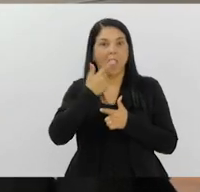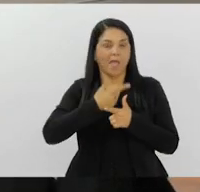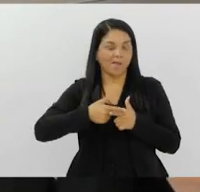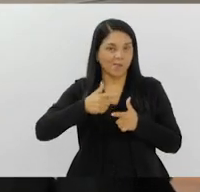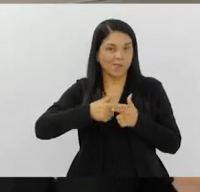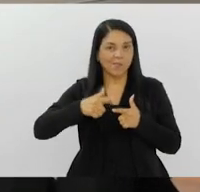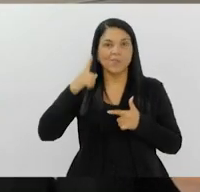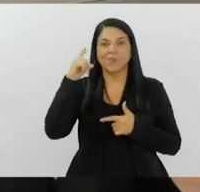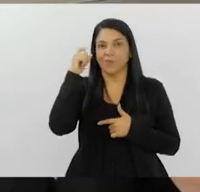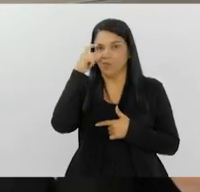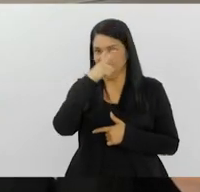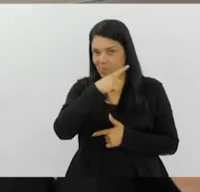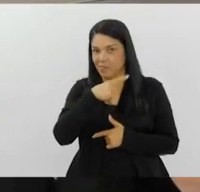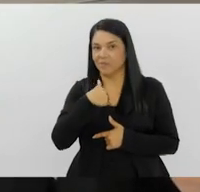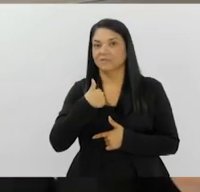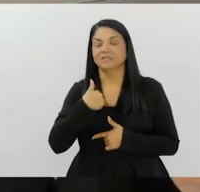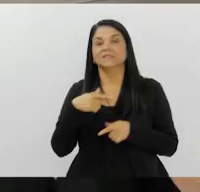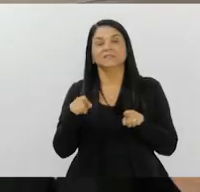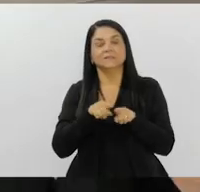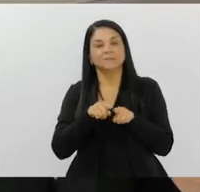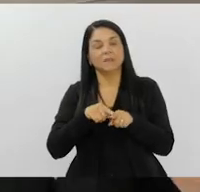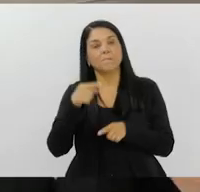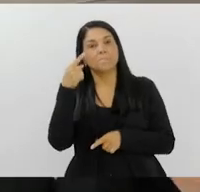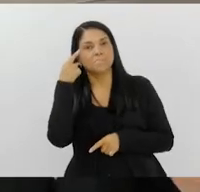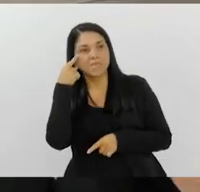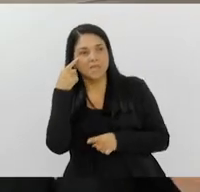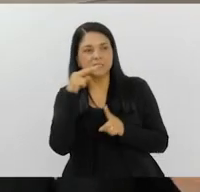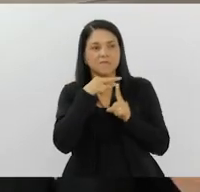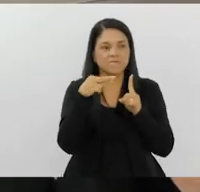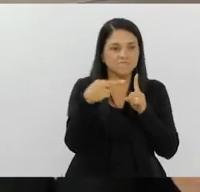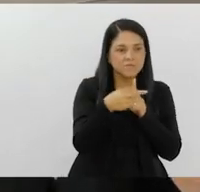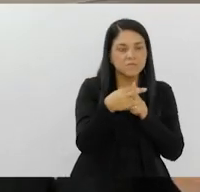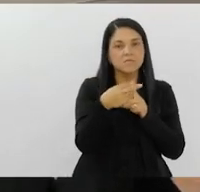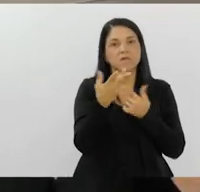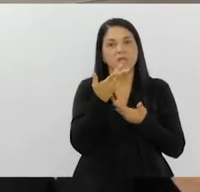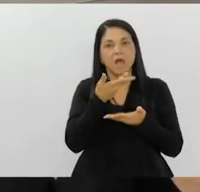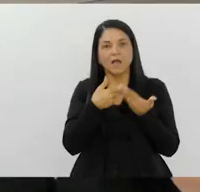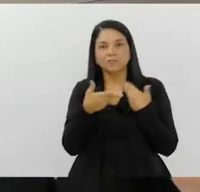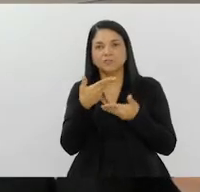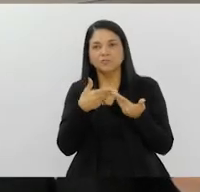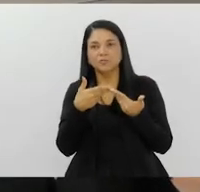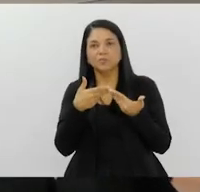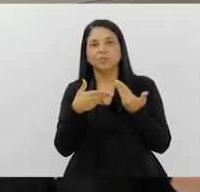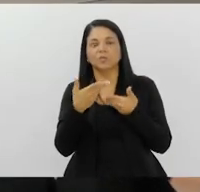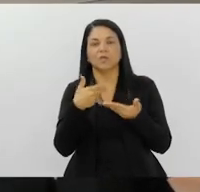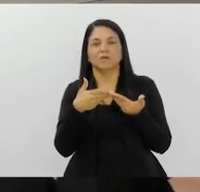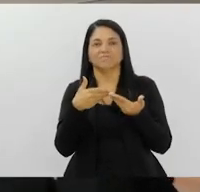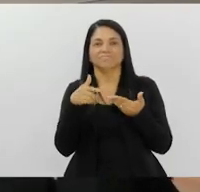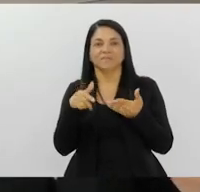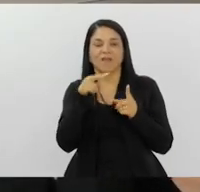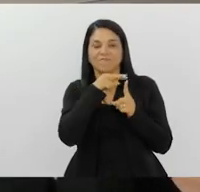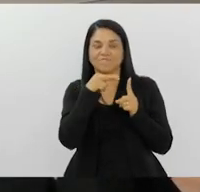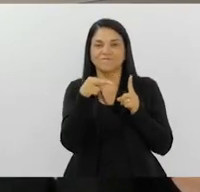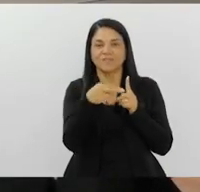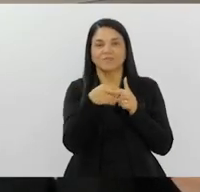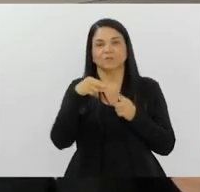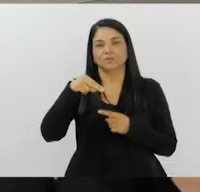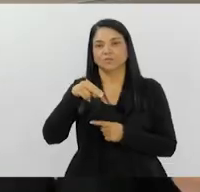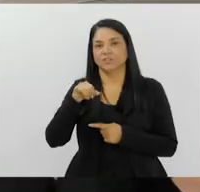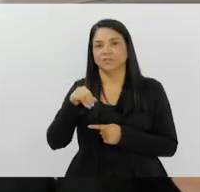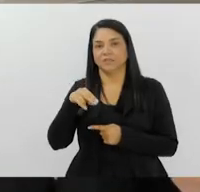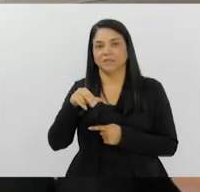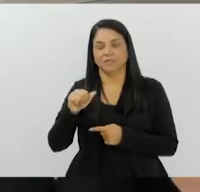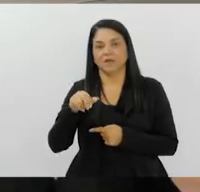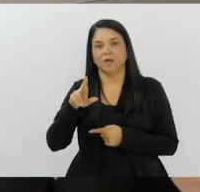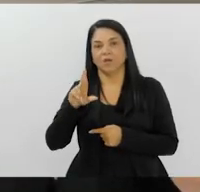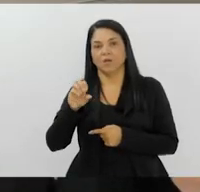né ainda se vê e ainda se pensa e ainda se articula a partir desta visão de Nina Rodrigues